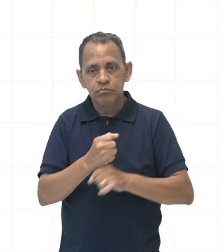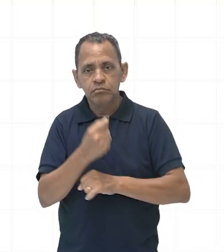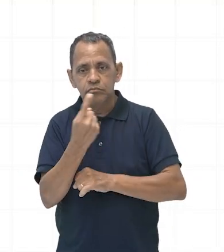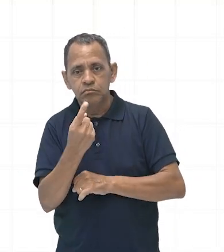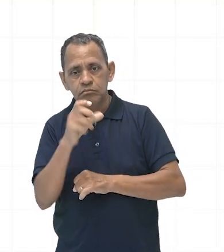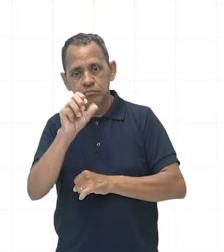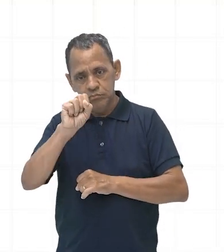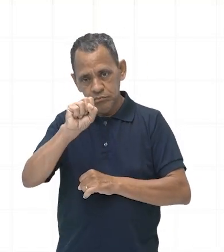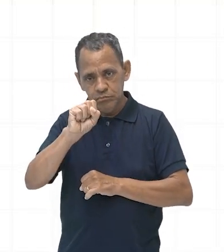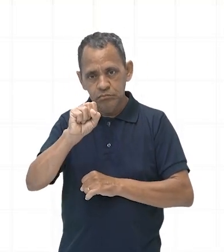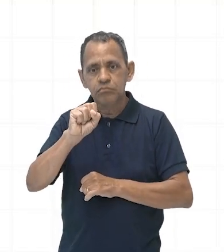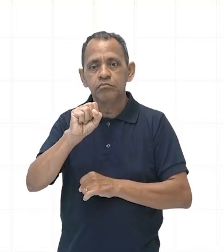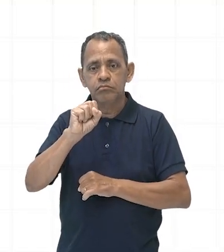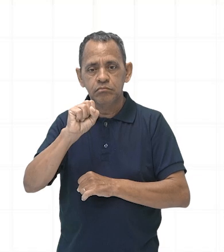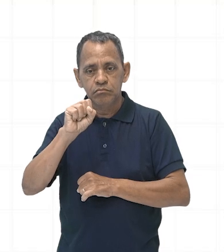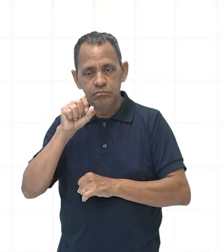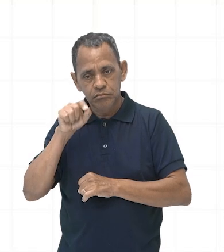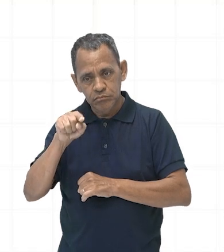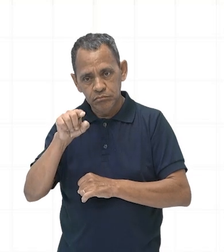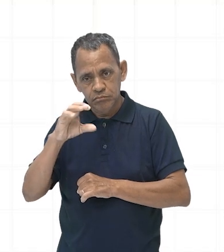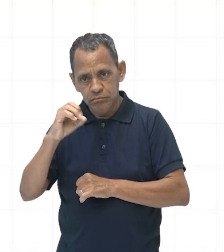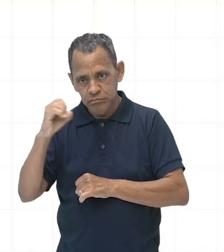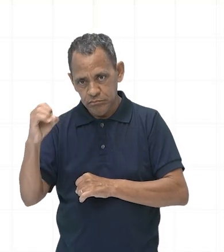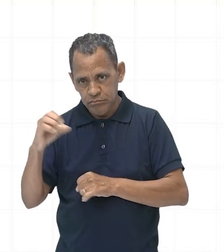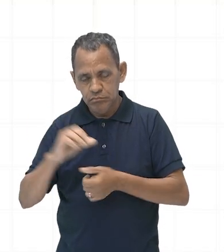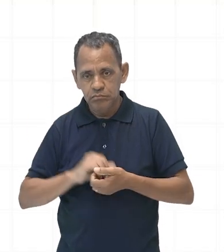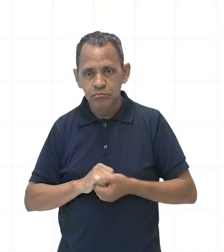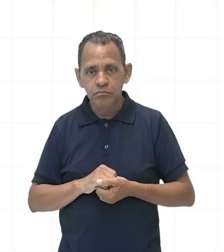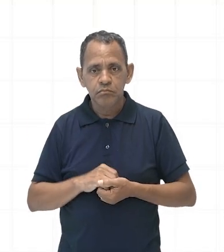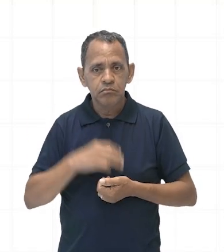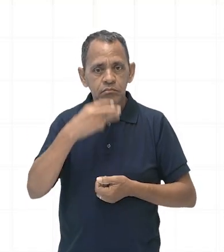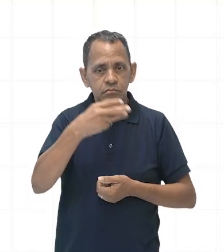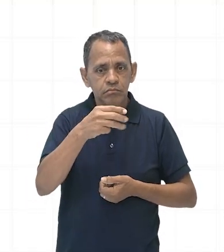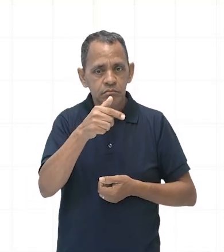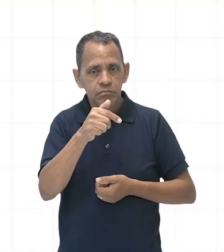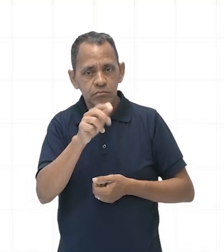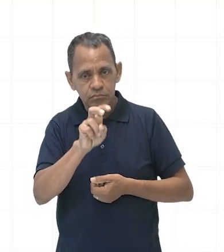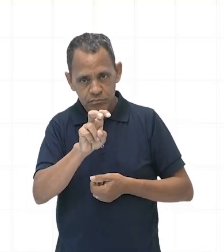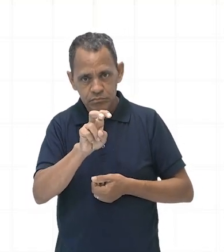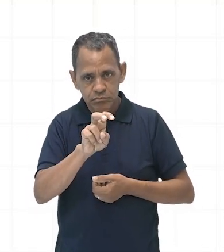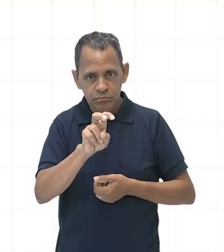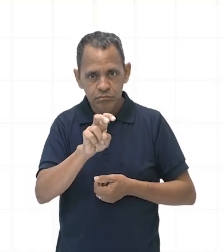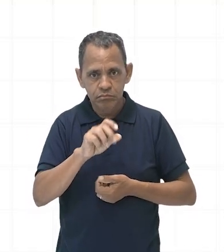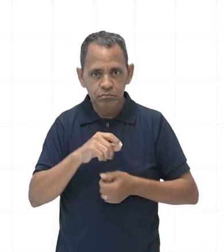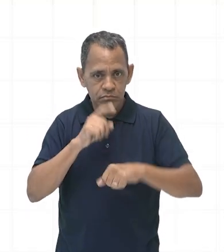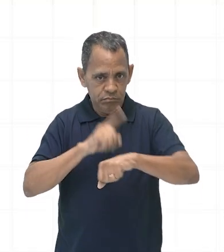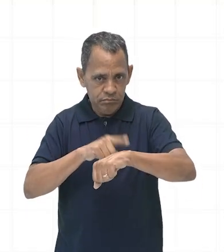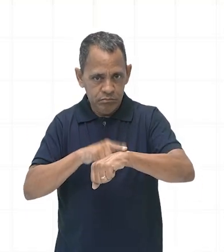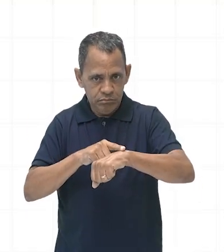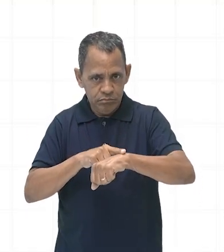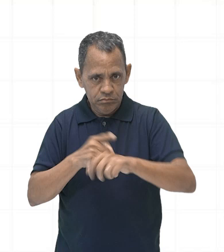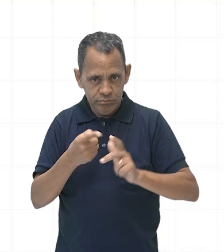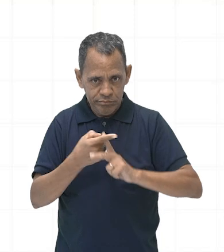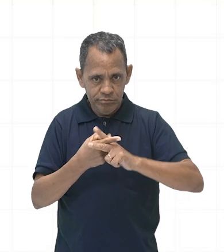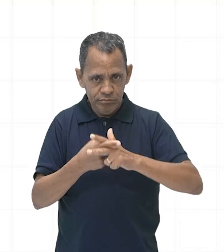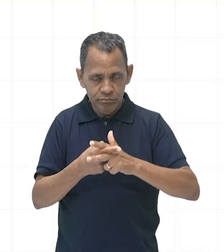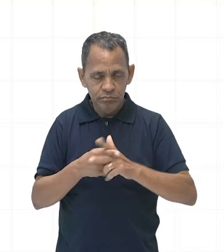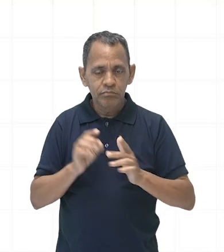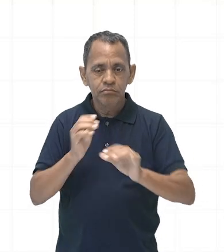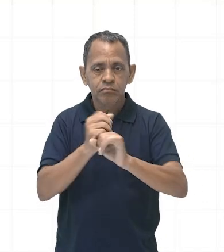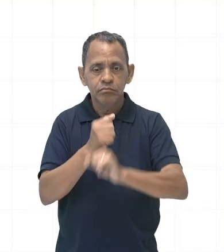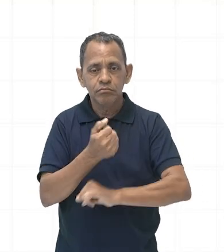18.000. Então, 375 vezes o valor, o tempo de edição é igual a 18.000. Só que eu não